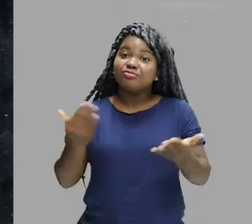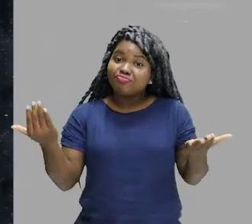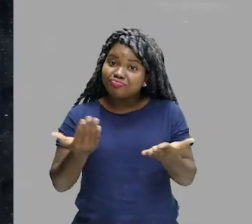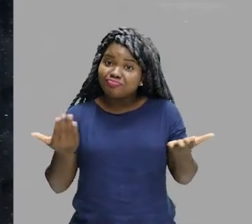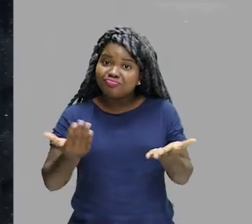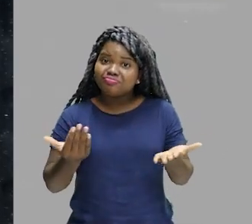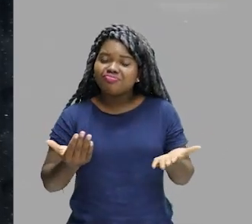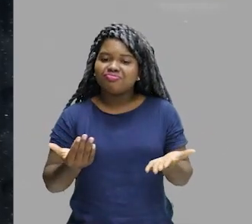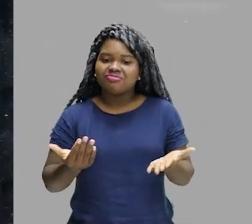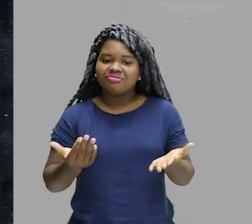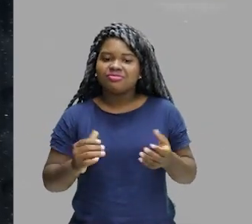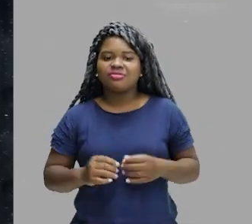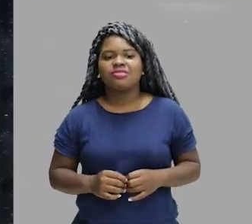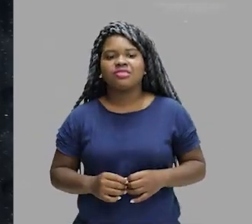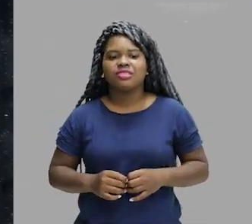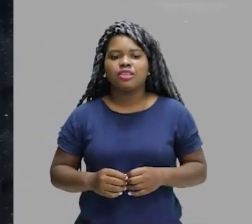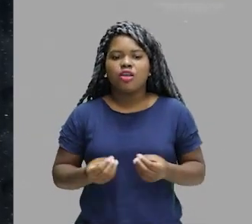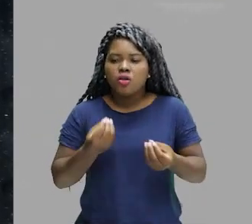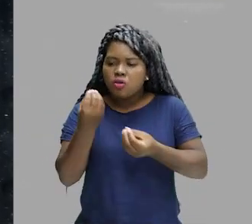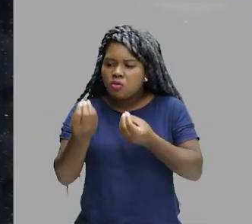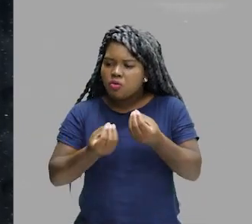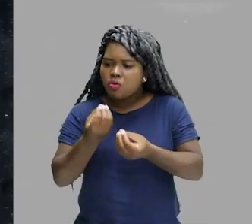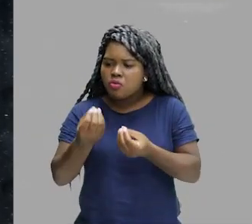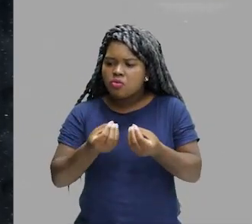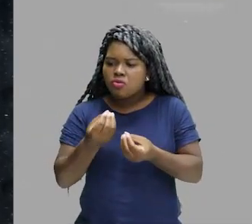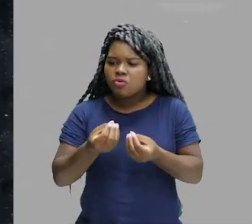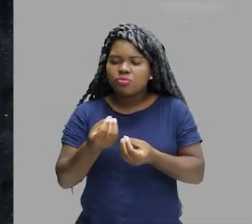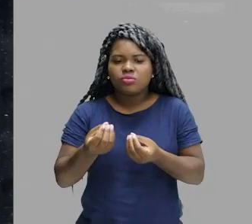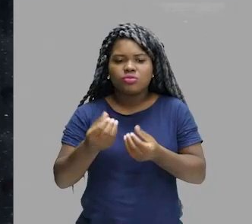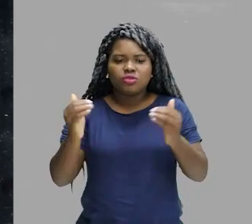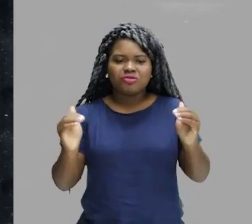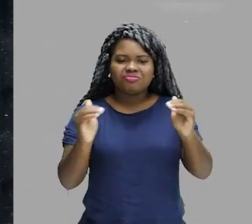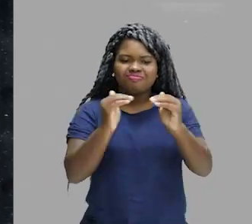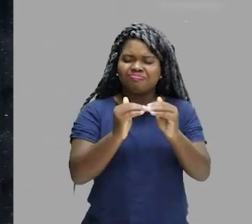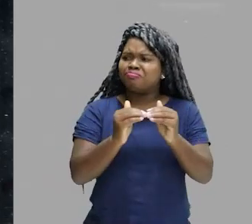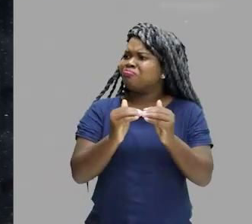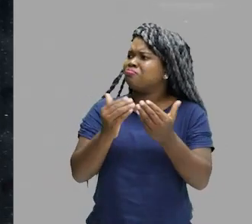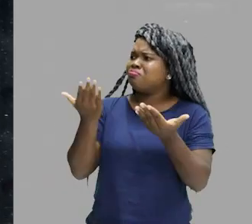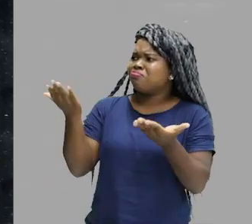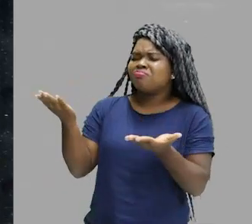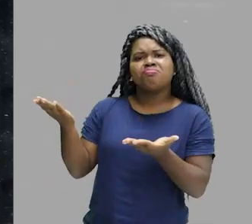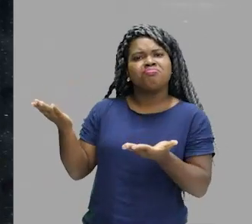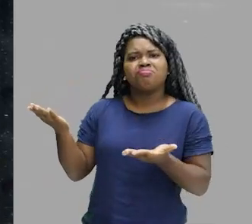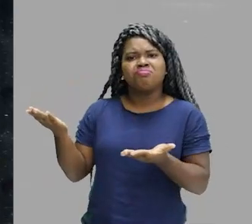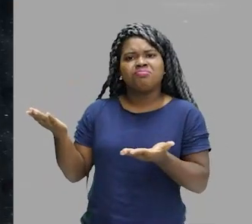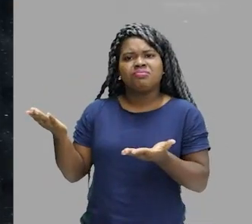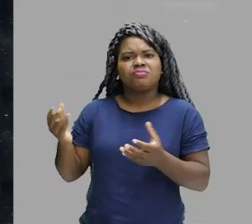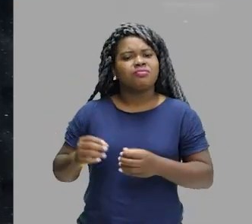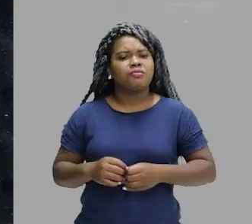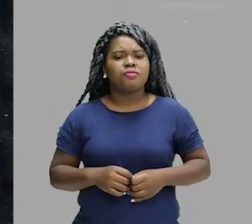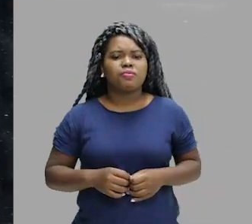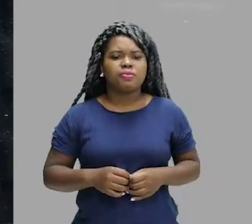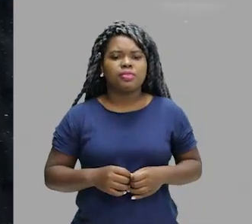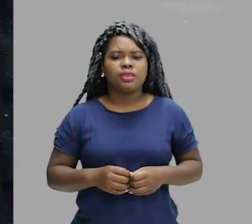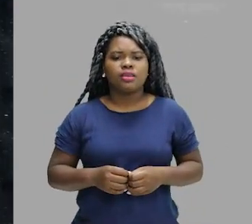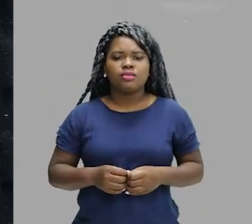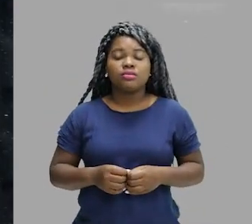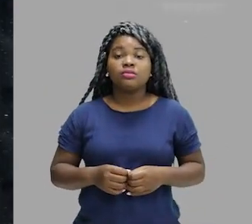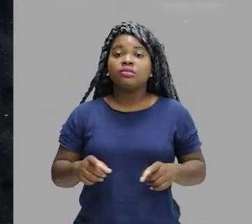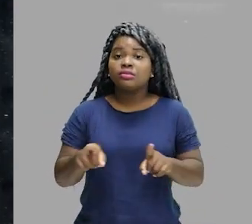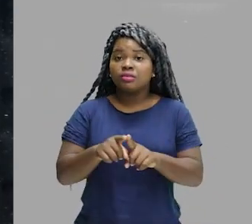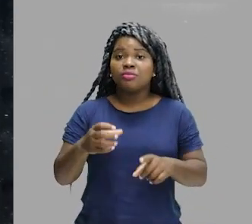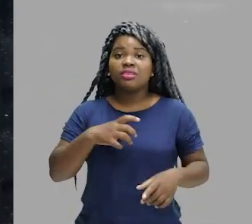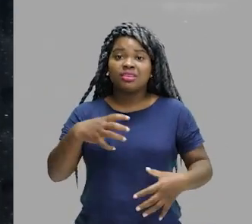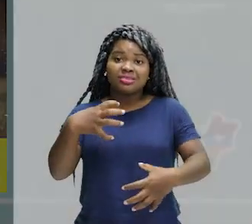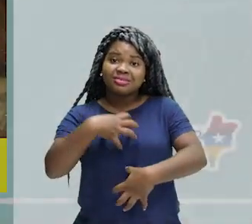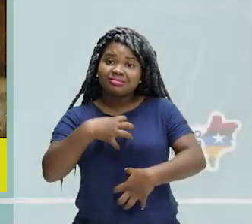pergunta, onde é que eu me encaixo? O que está acontecendo? Então, representa coisas reais existentes, mas também sentimentos